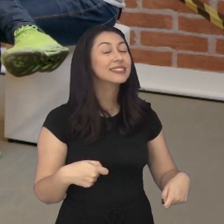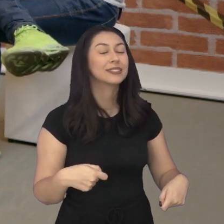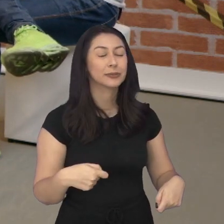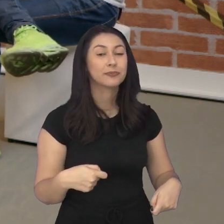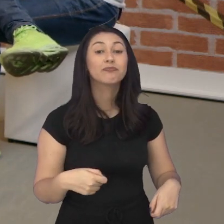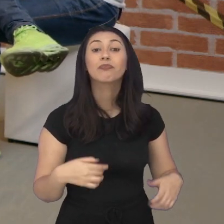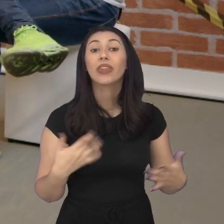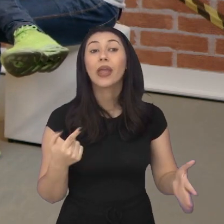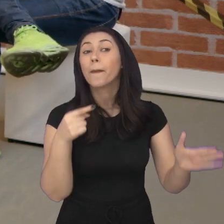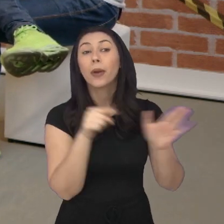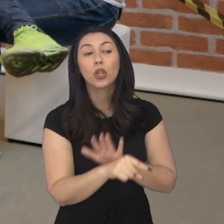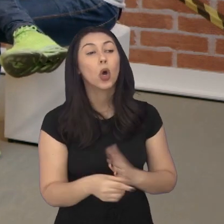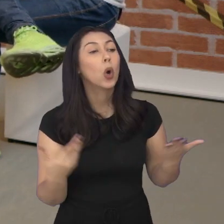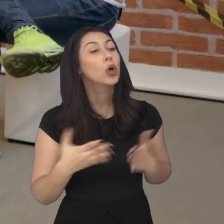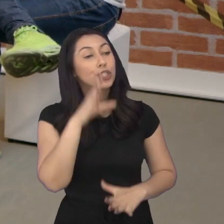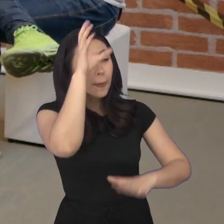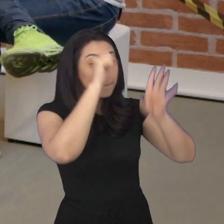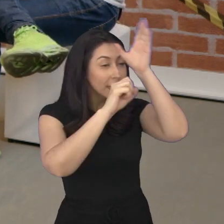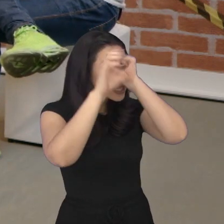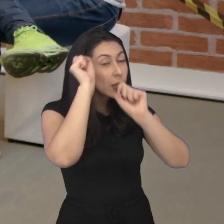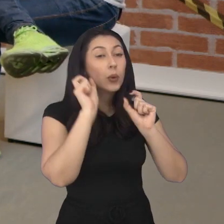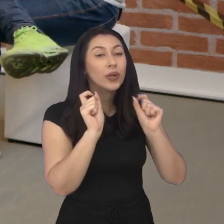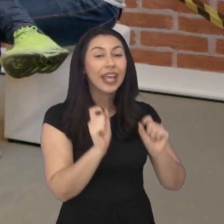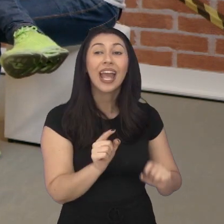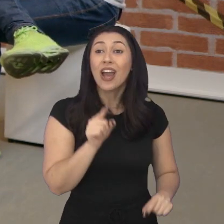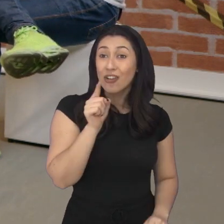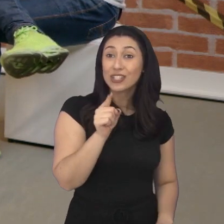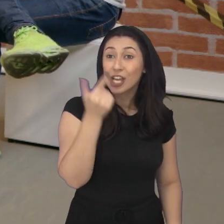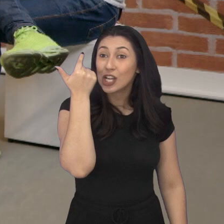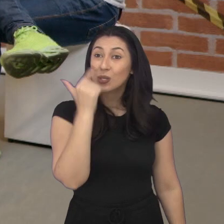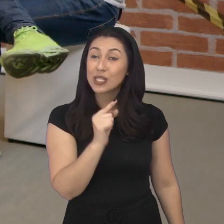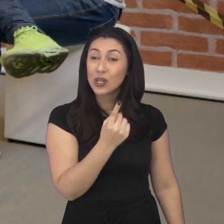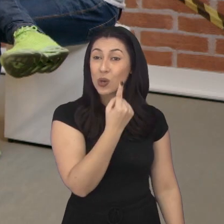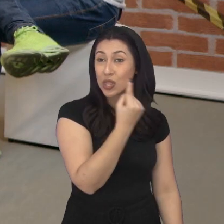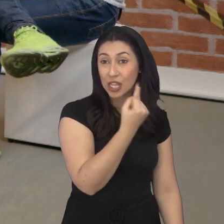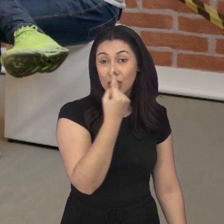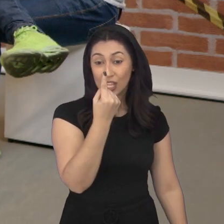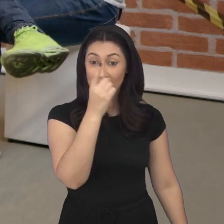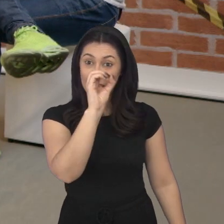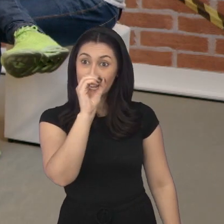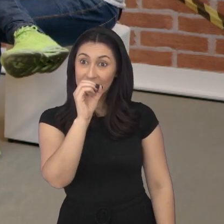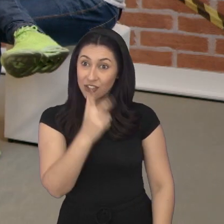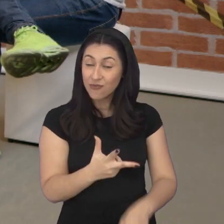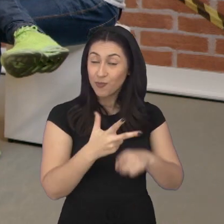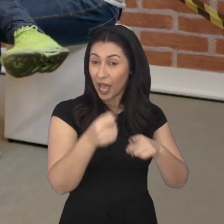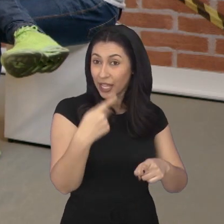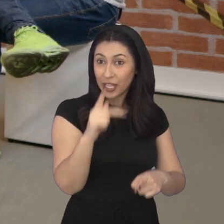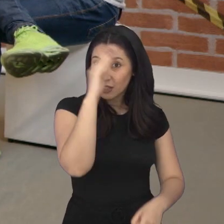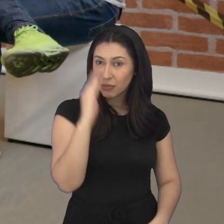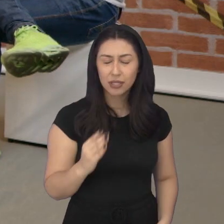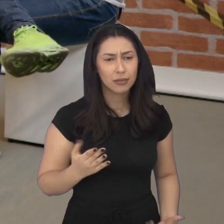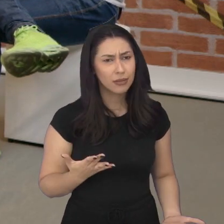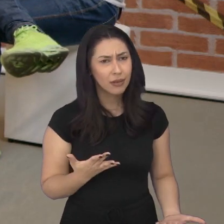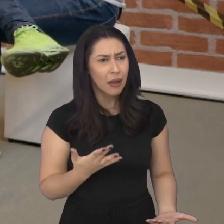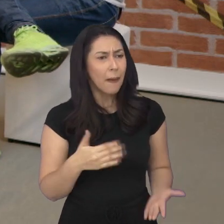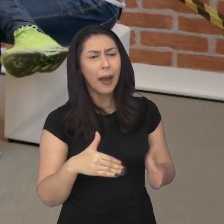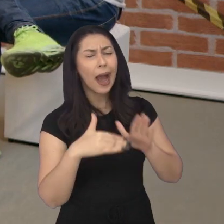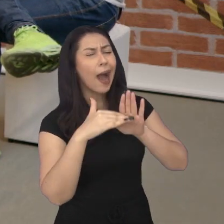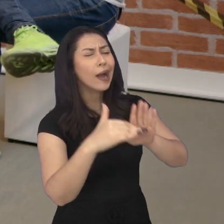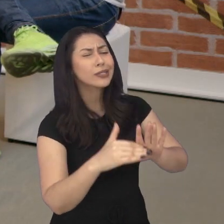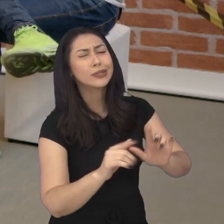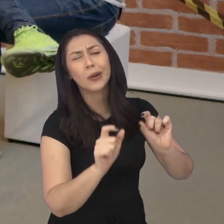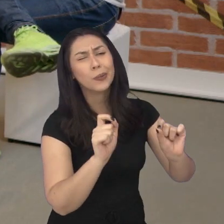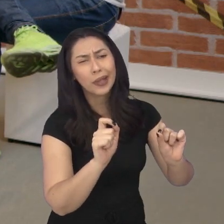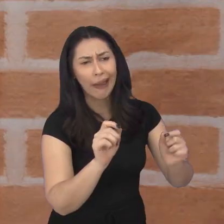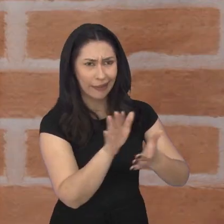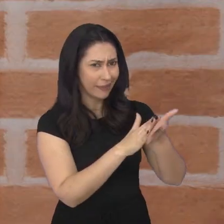E aí eu falei, o que vocês aprenderam hoje no final? Que você tem 110 títulos brasileiros. Eu falei, não, isso para você não serve para nada. Para a tua